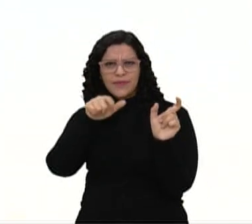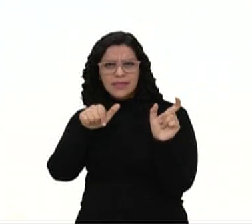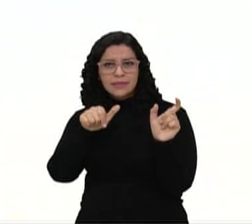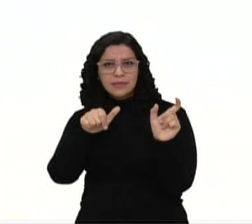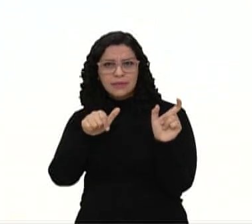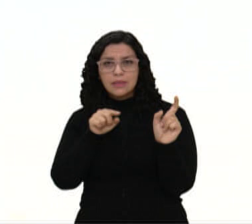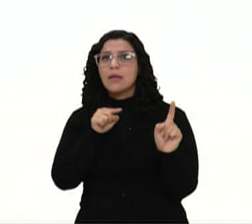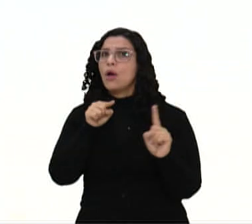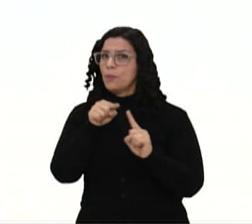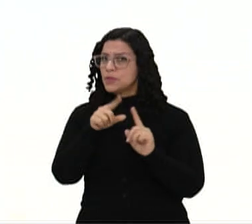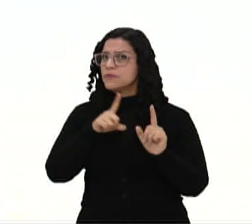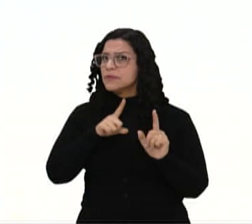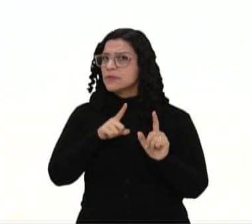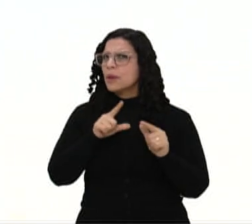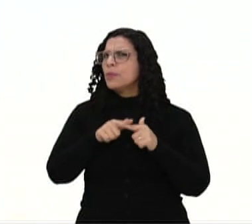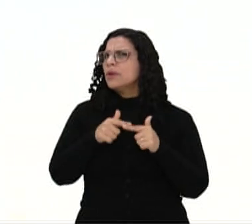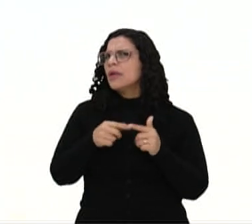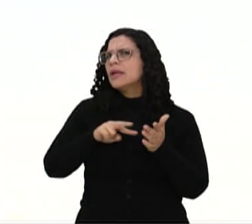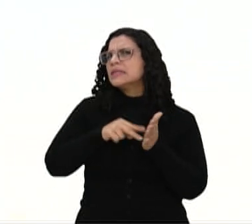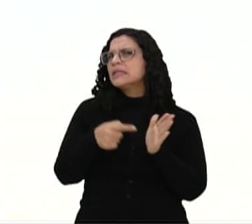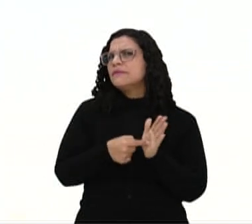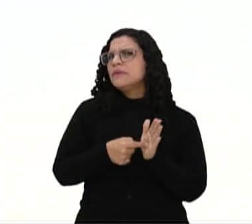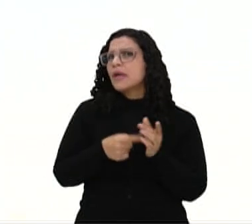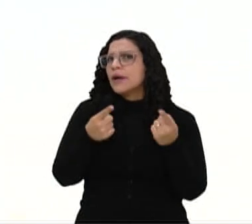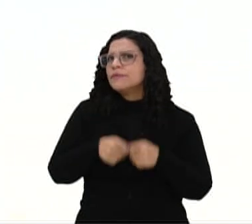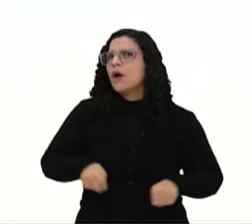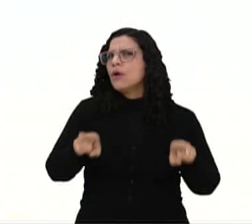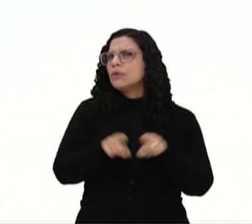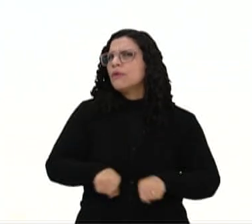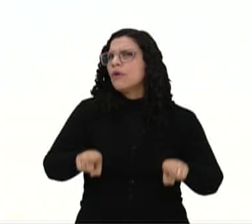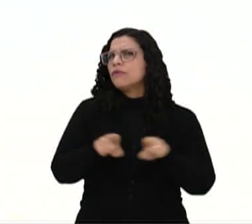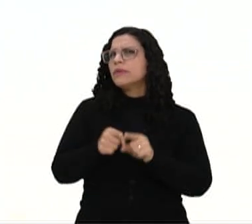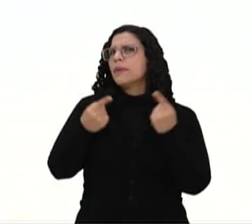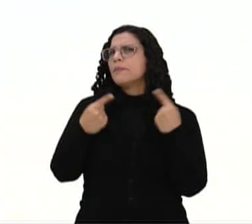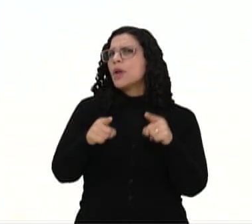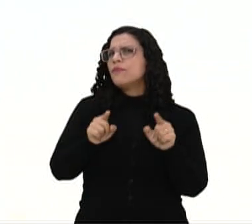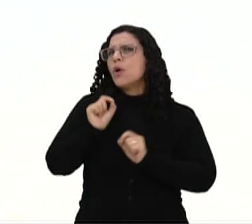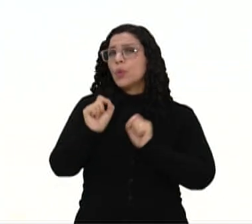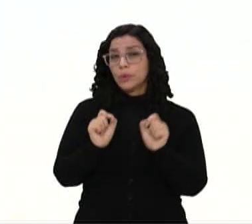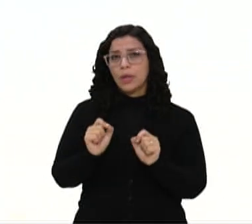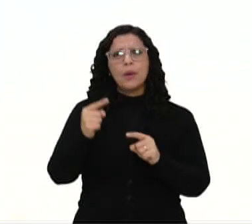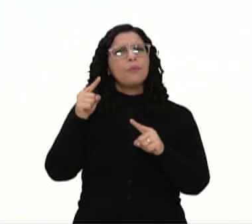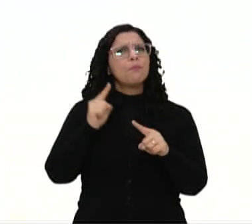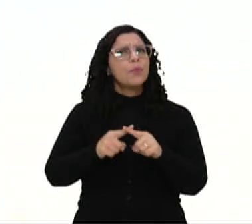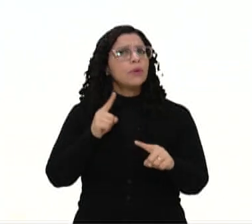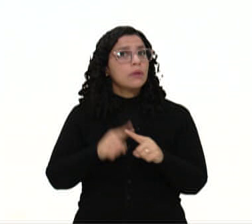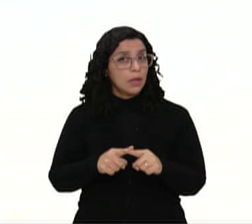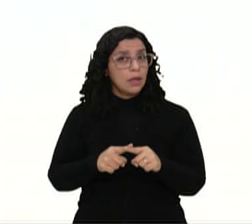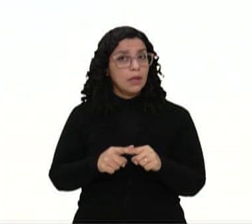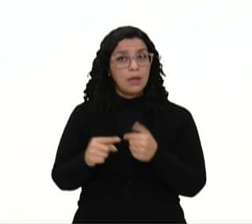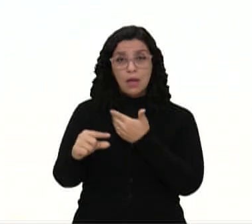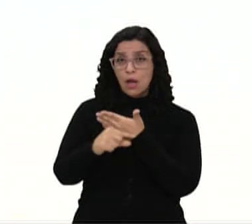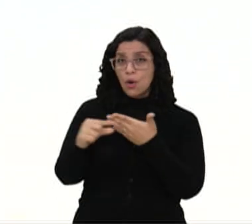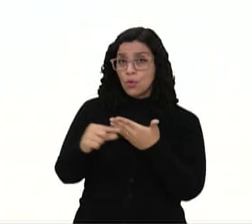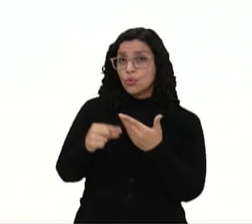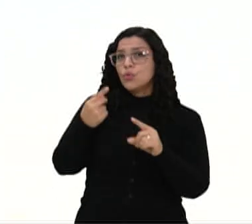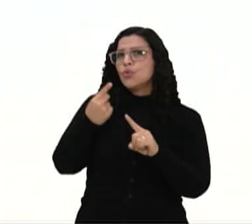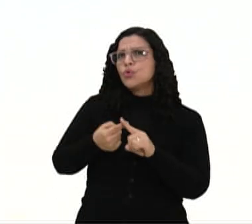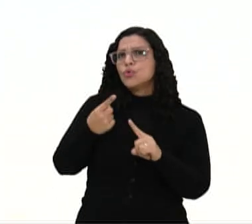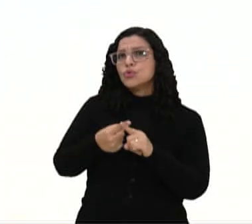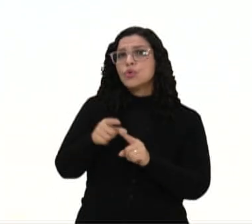o efeito de sentido que essa repetição provoca? Pense, por qual motivo a